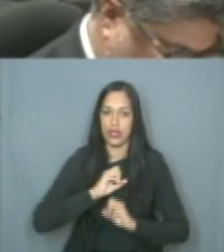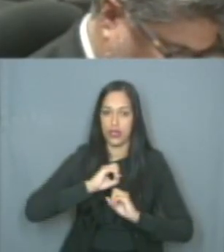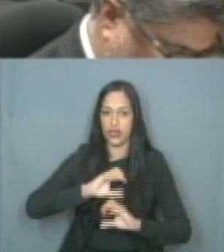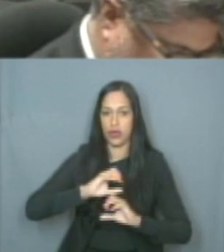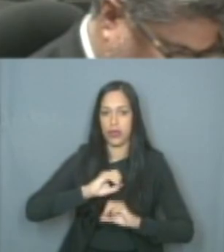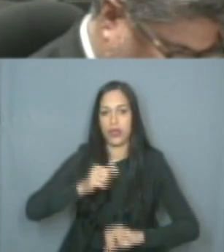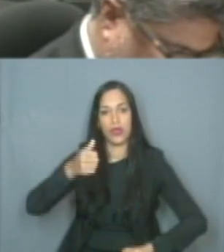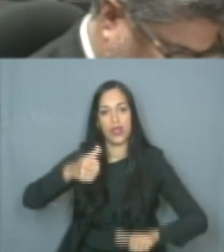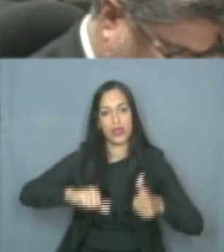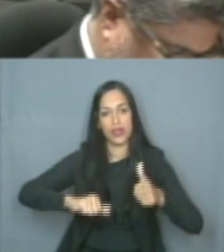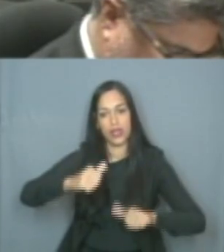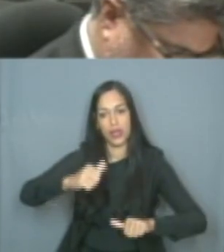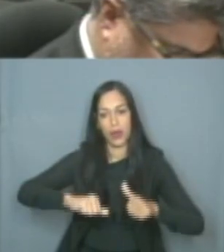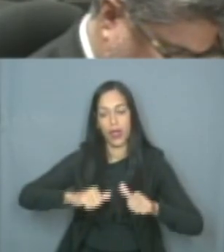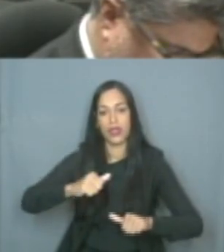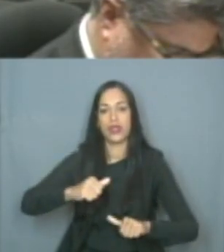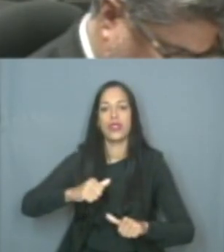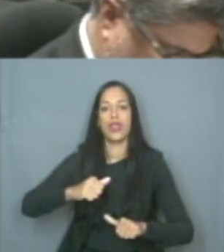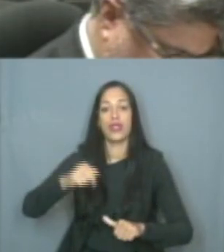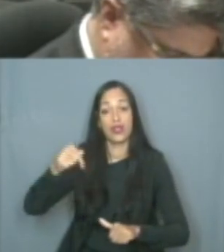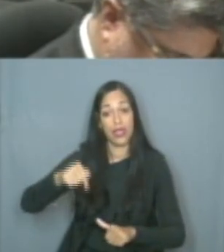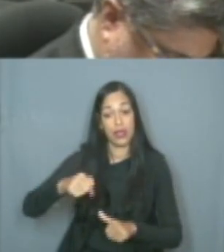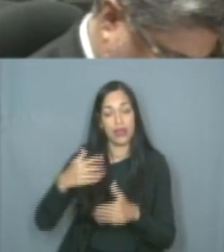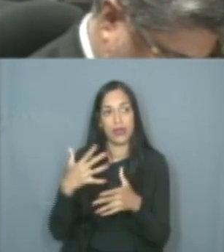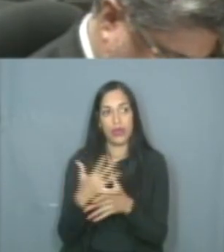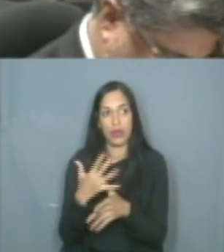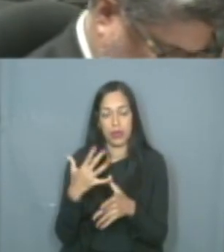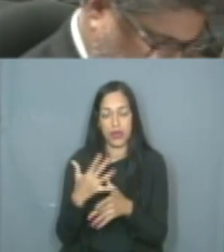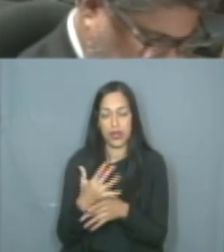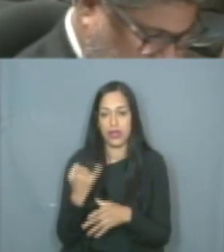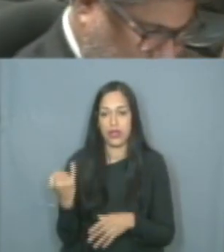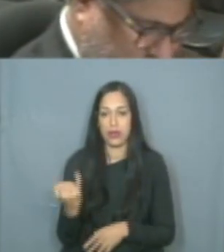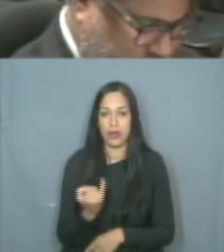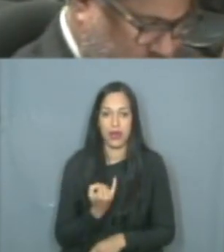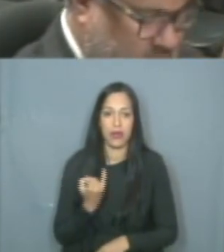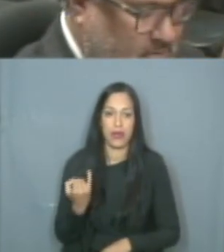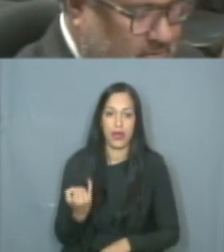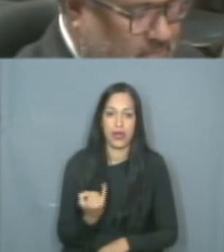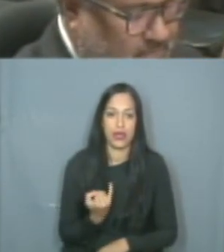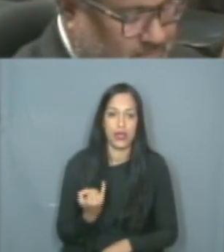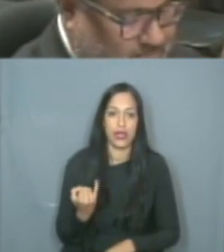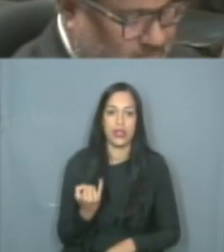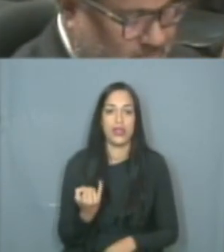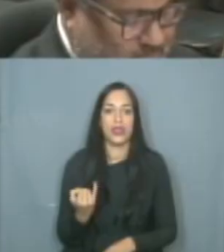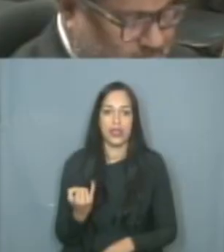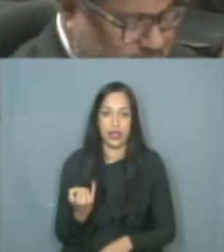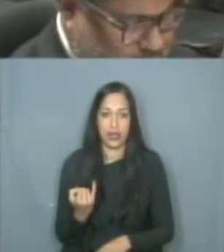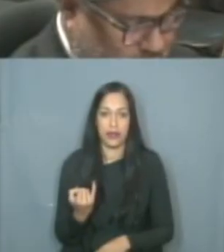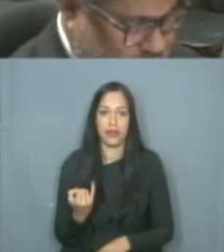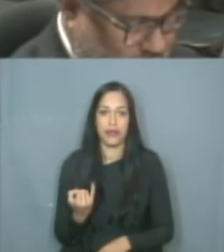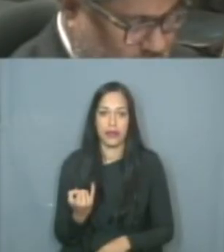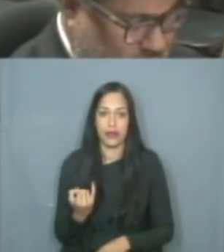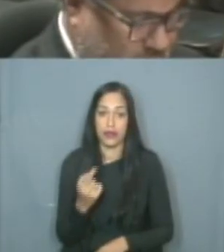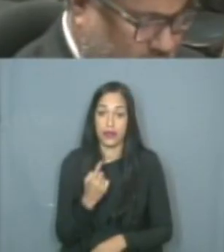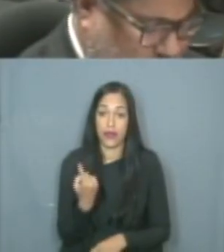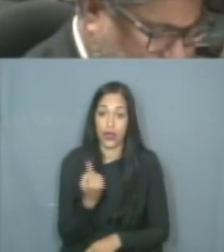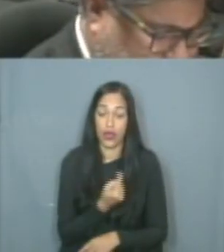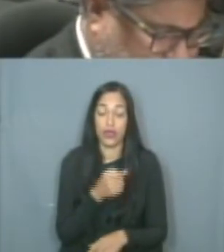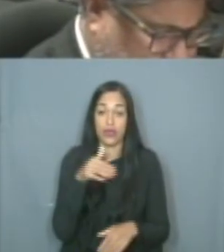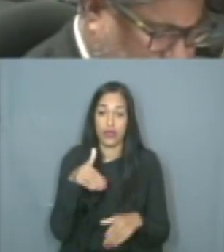de qualidade aqui no nosso município. Importante, inclusive, ressaltar que nós vamos